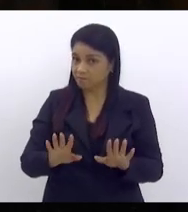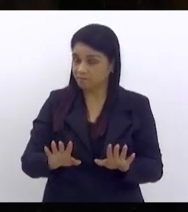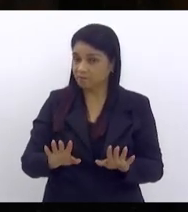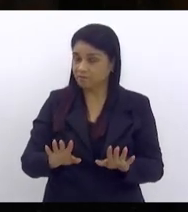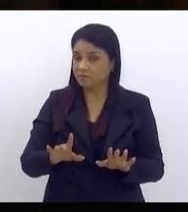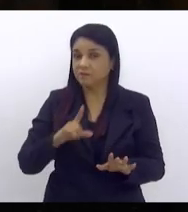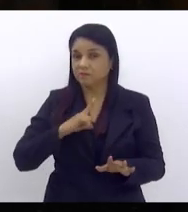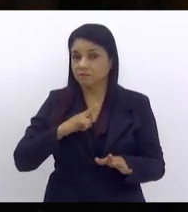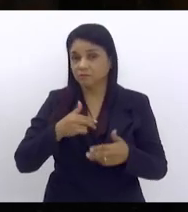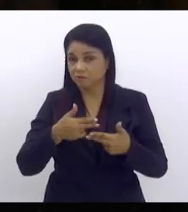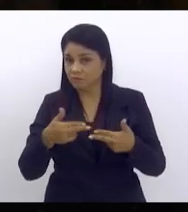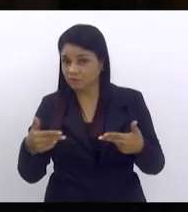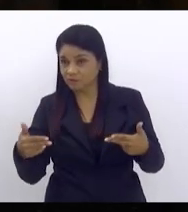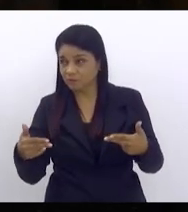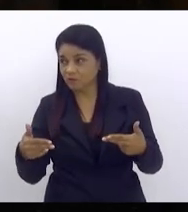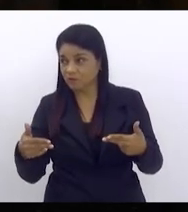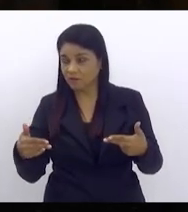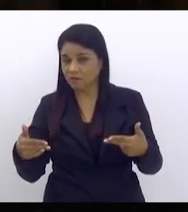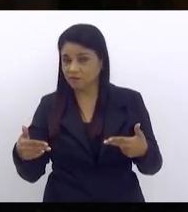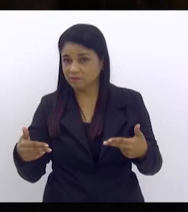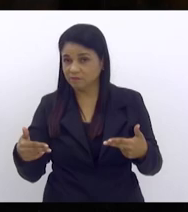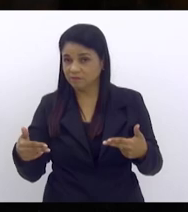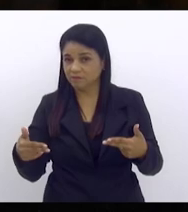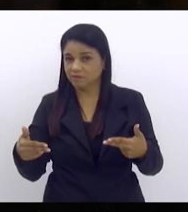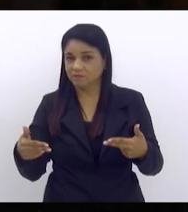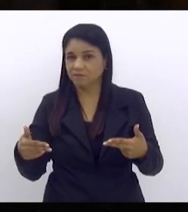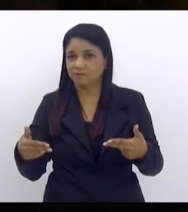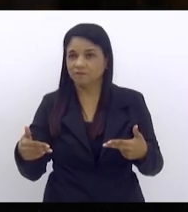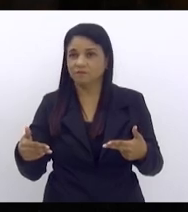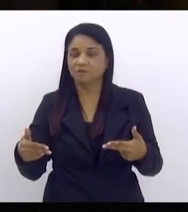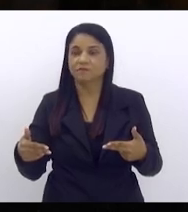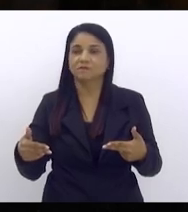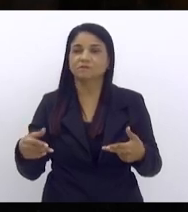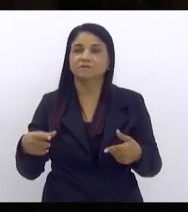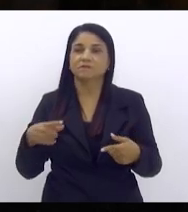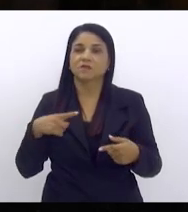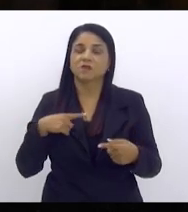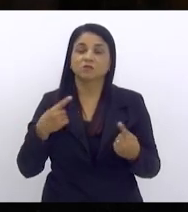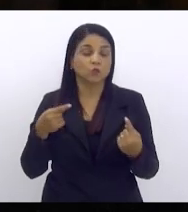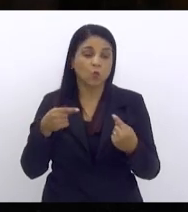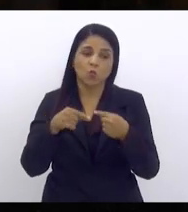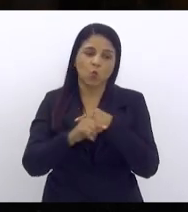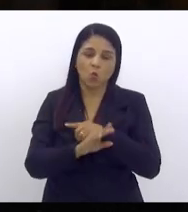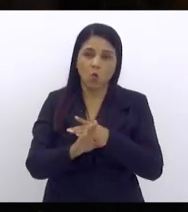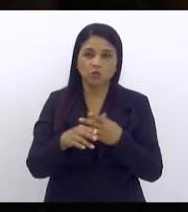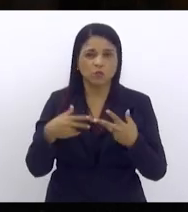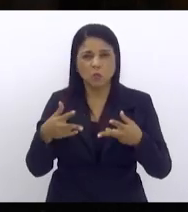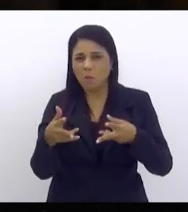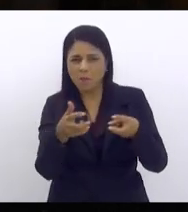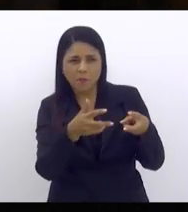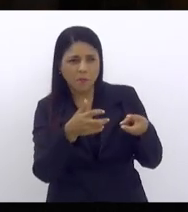tem coisas que a gente não descobre, a gente não vê.